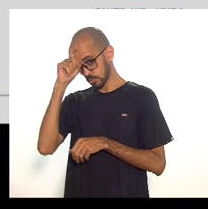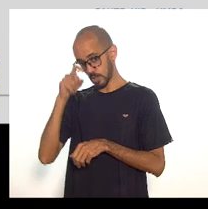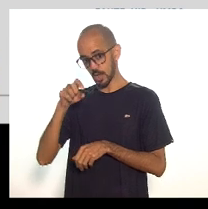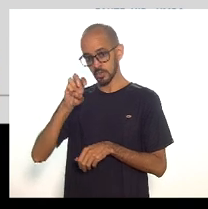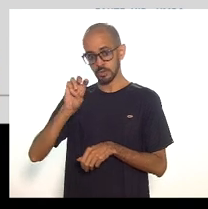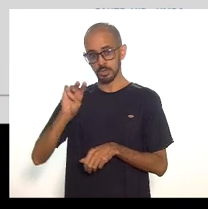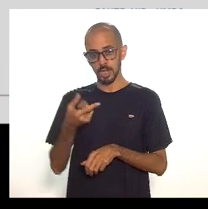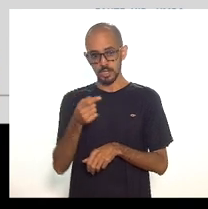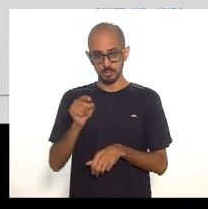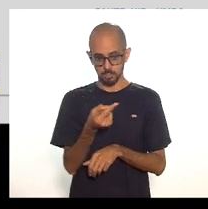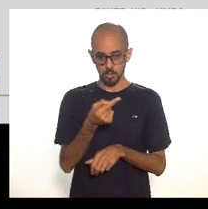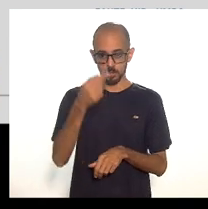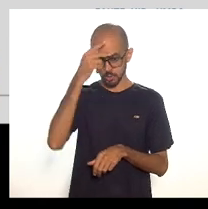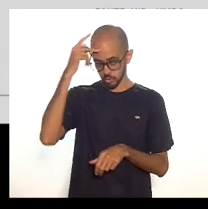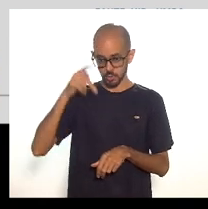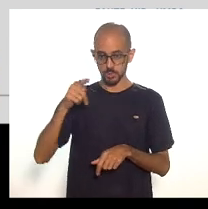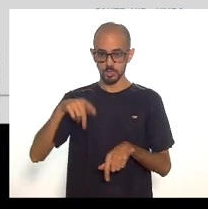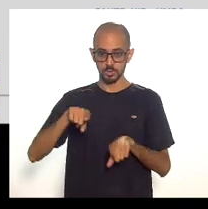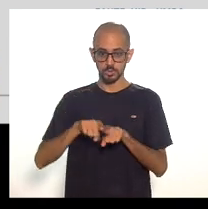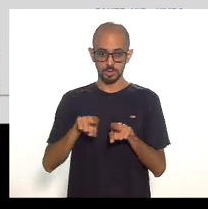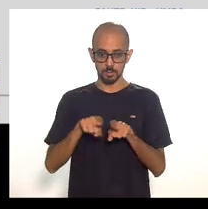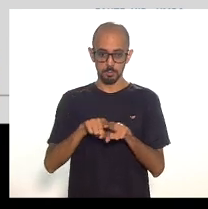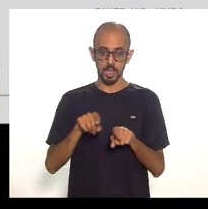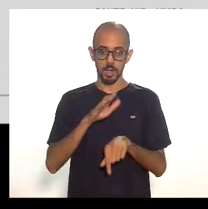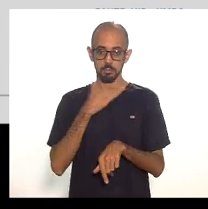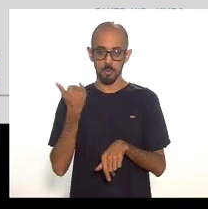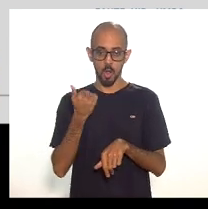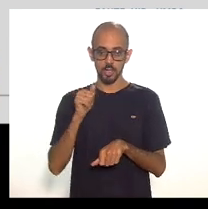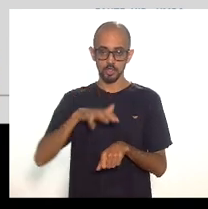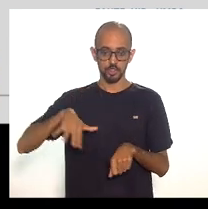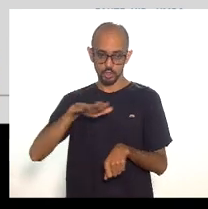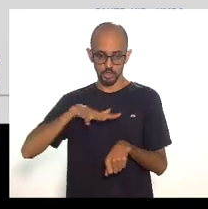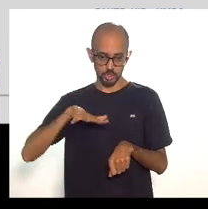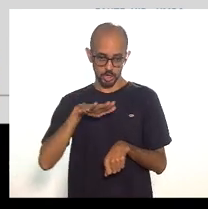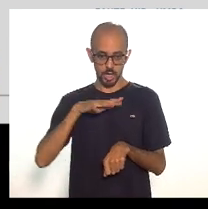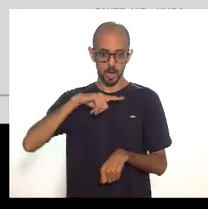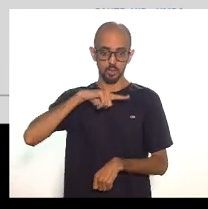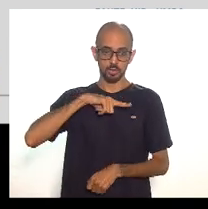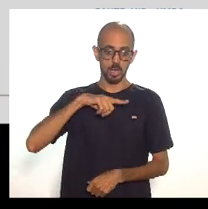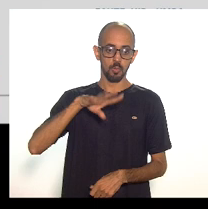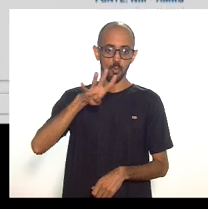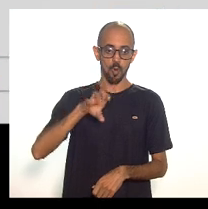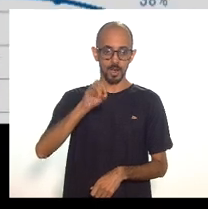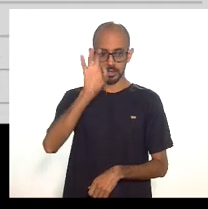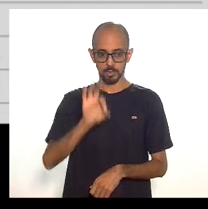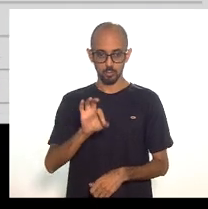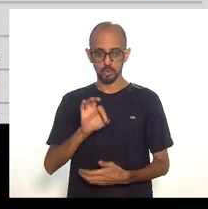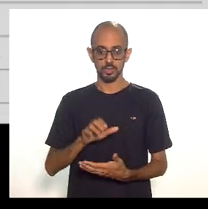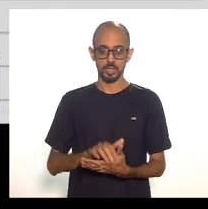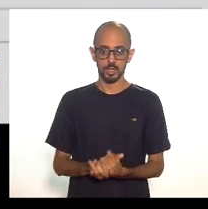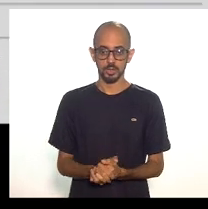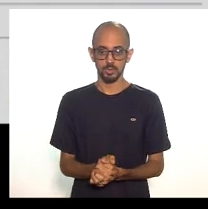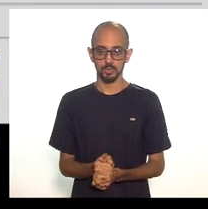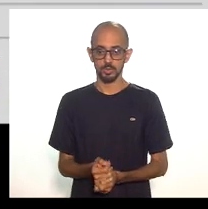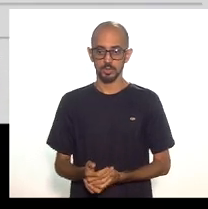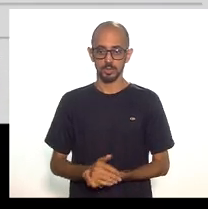Gazola, a taxa de mortalidade global do hospital está em 40% da mortalidade de enfermaria de